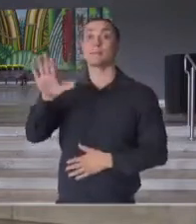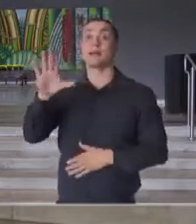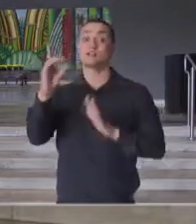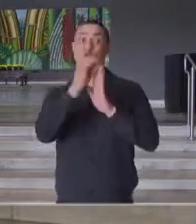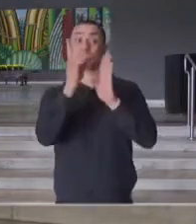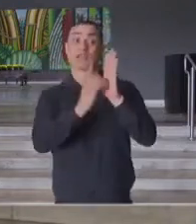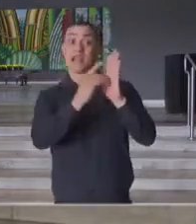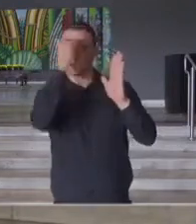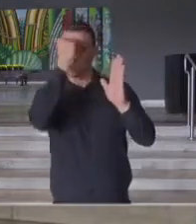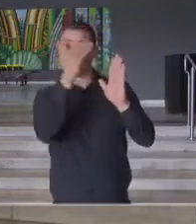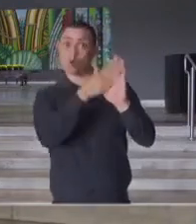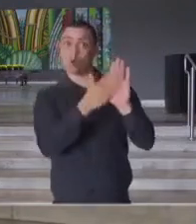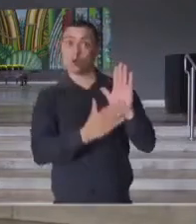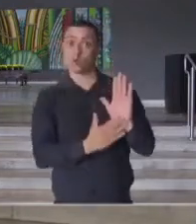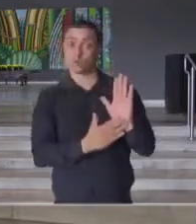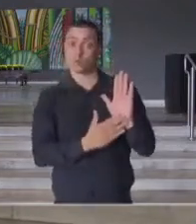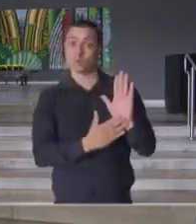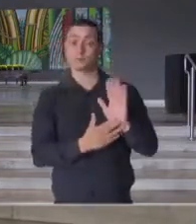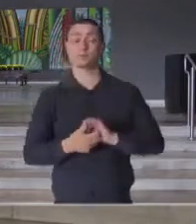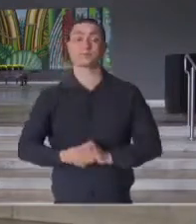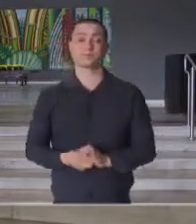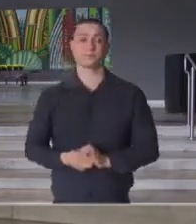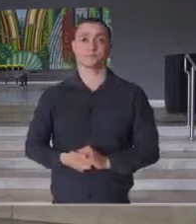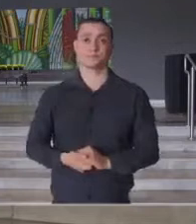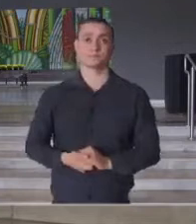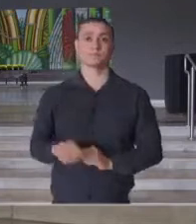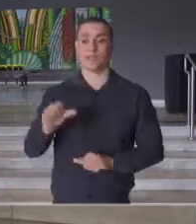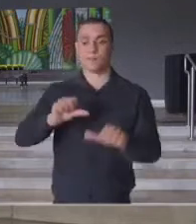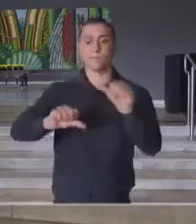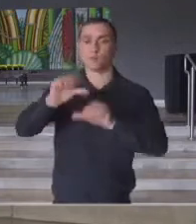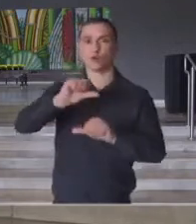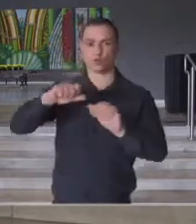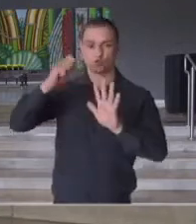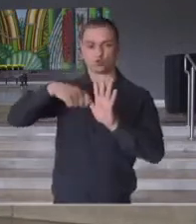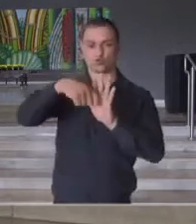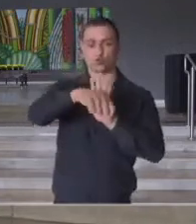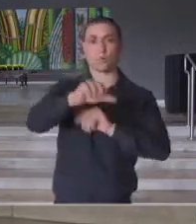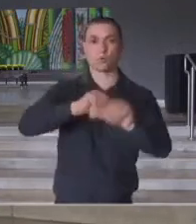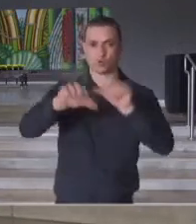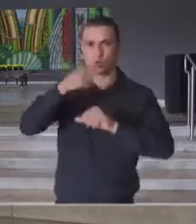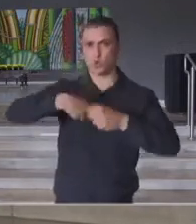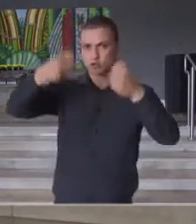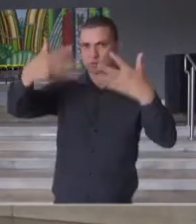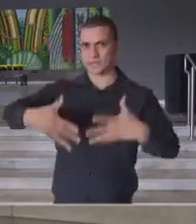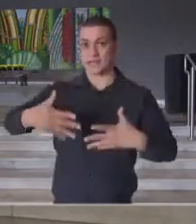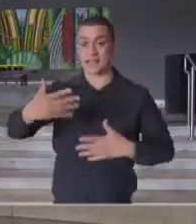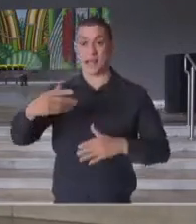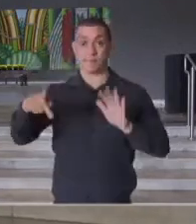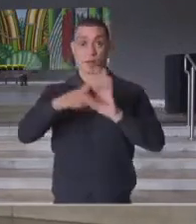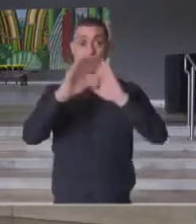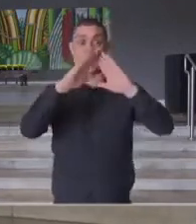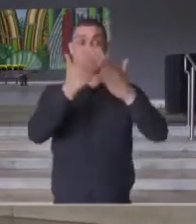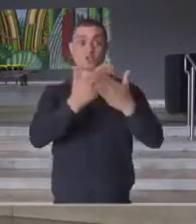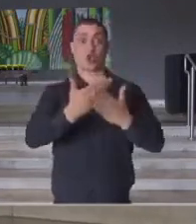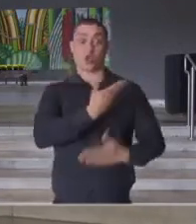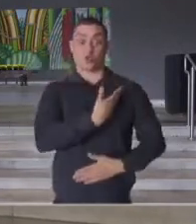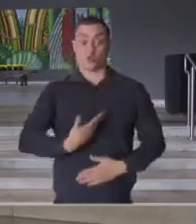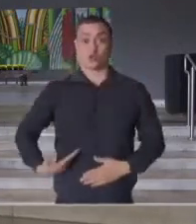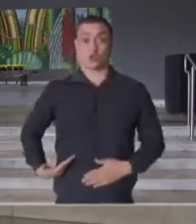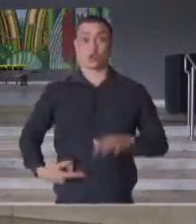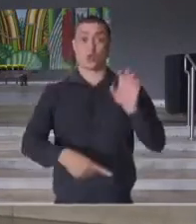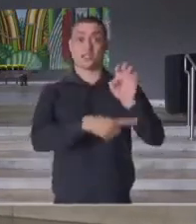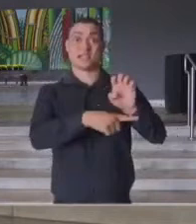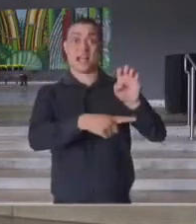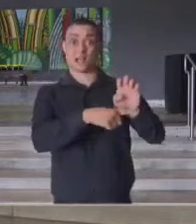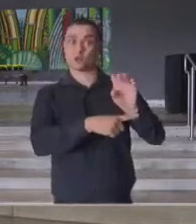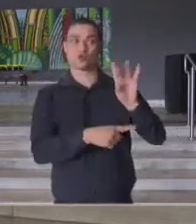do governador. Nós temos uma alteração no nosso calendário, que vou explicar aqui, da rede estadual somente, e